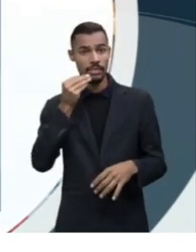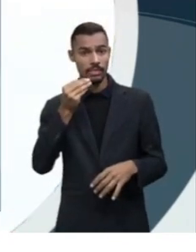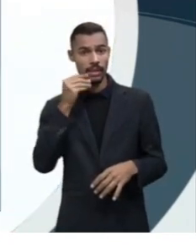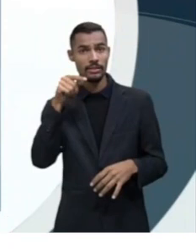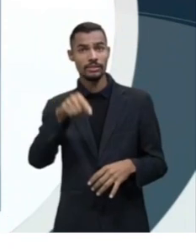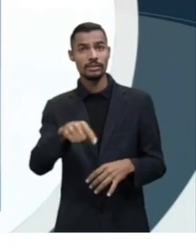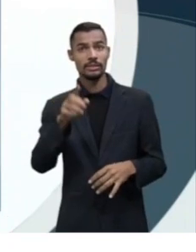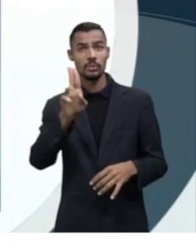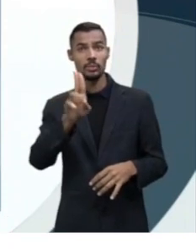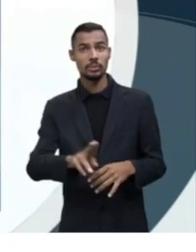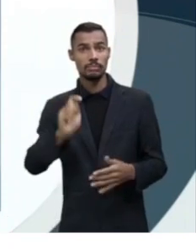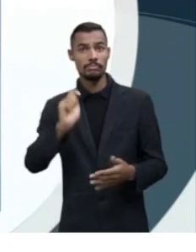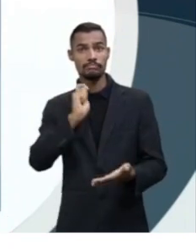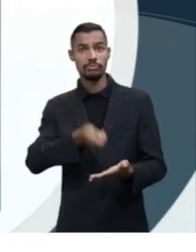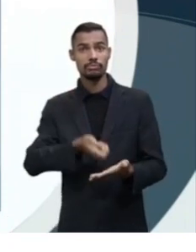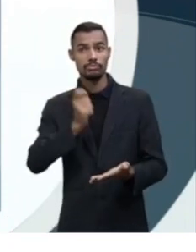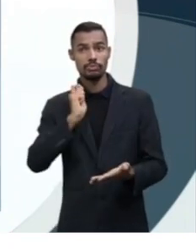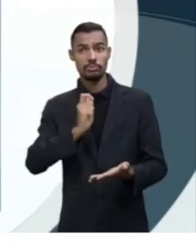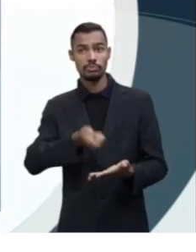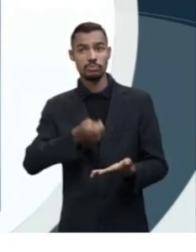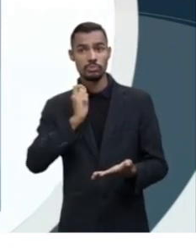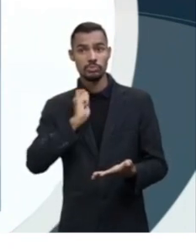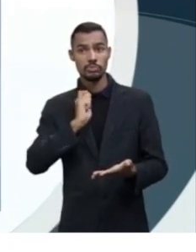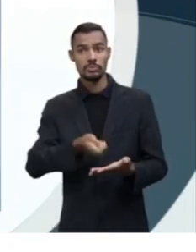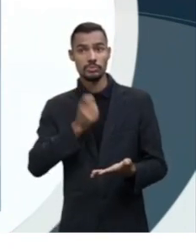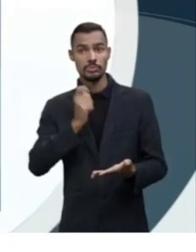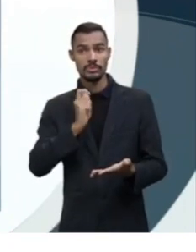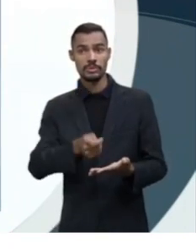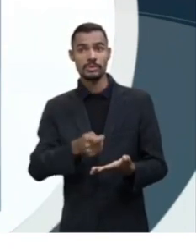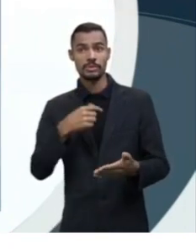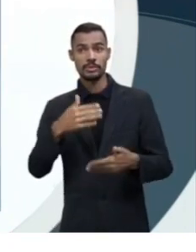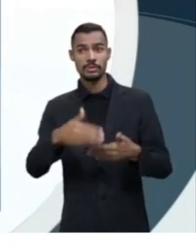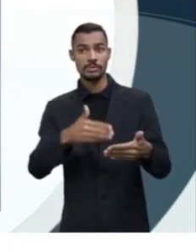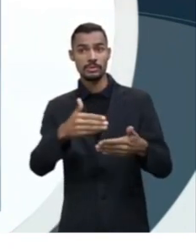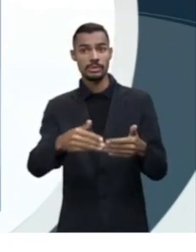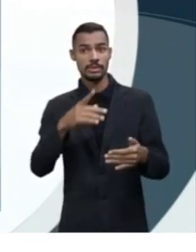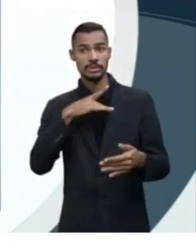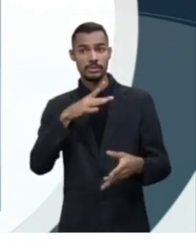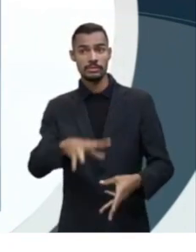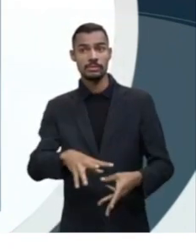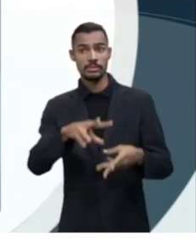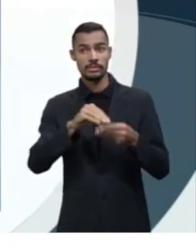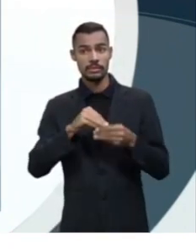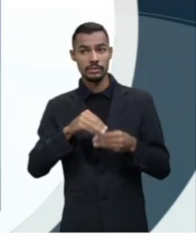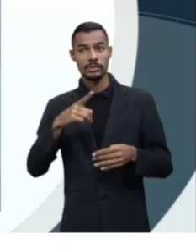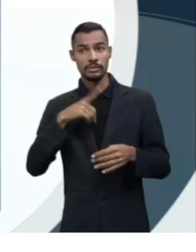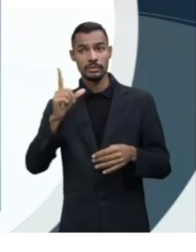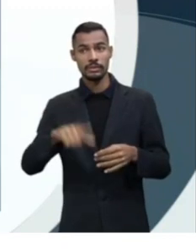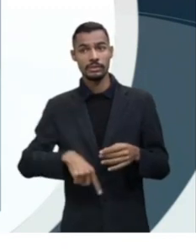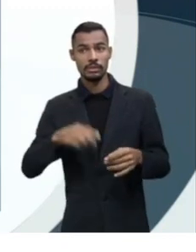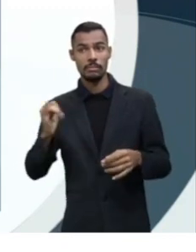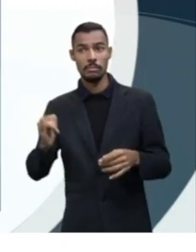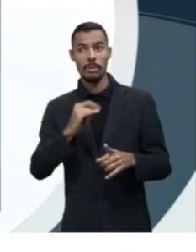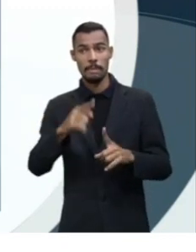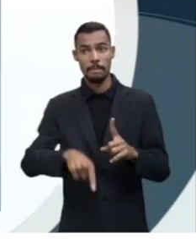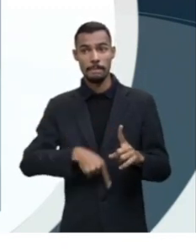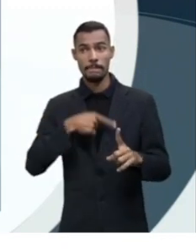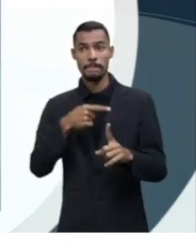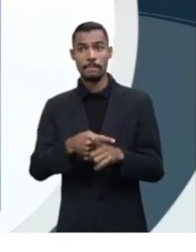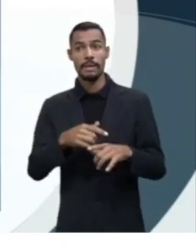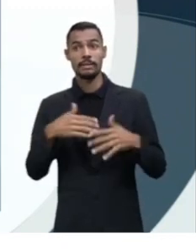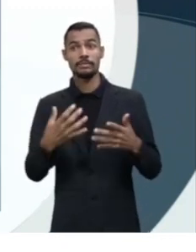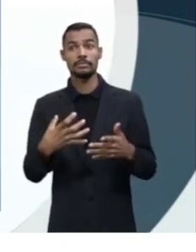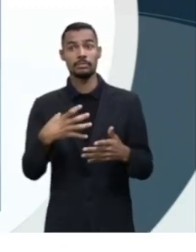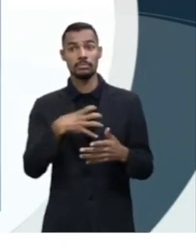de mão é utilizado para gerar uma onda que percorre a estaca até ser captada por um acelerômetro de alta intensidade.